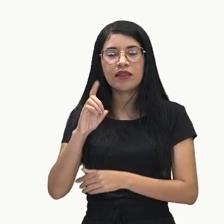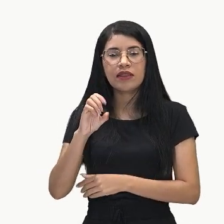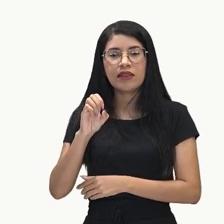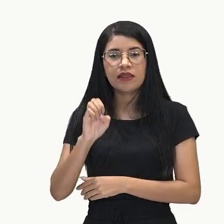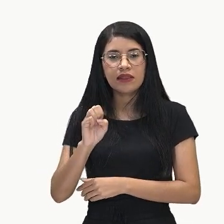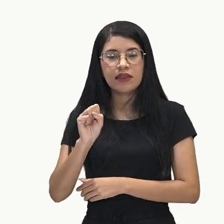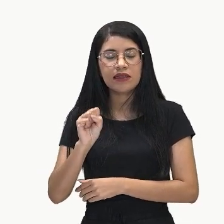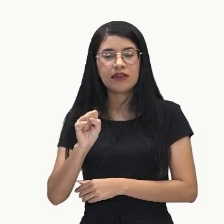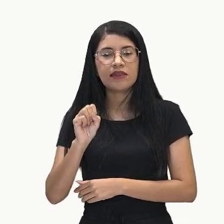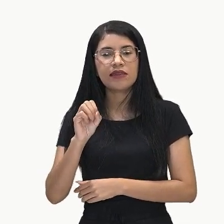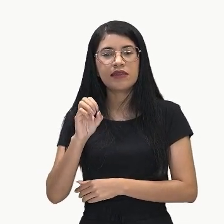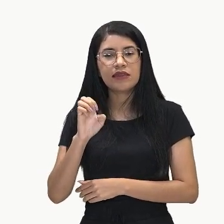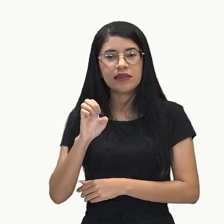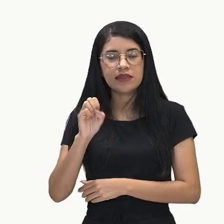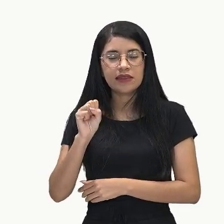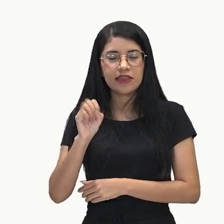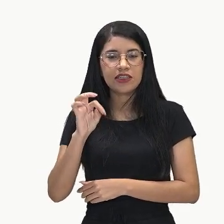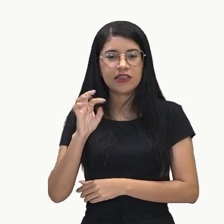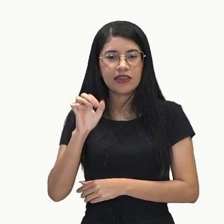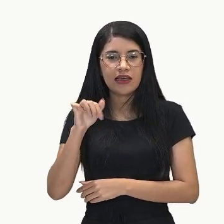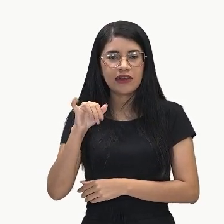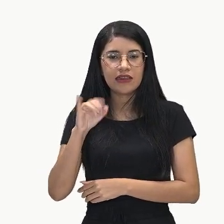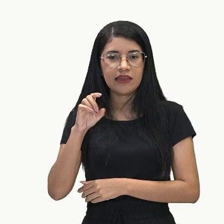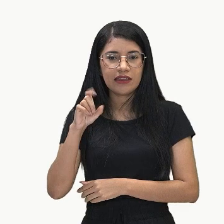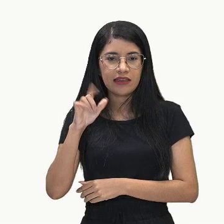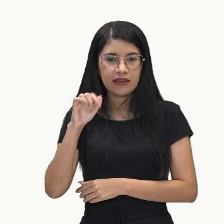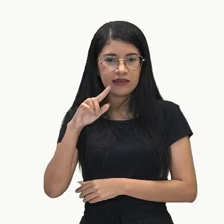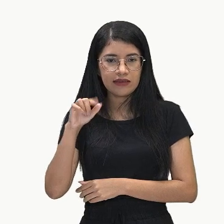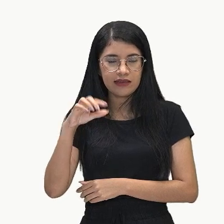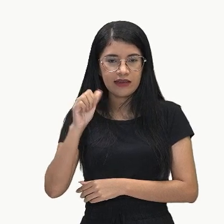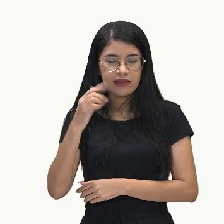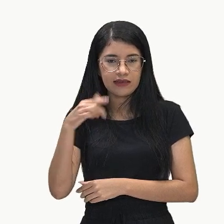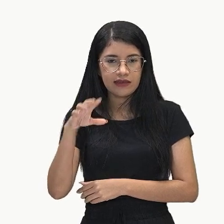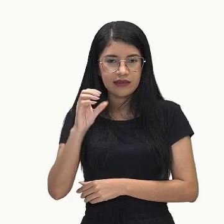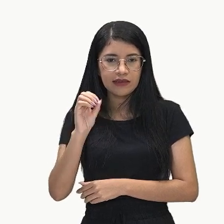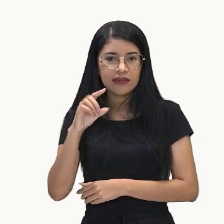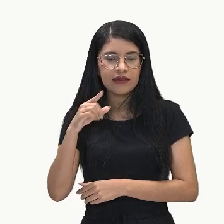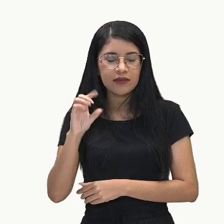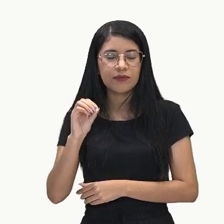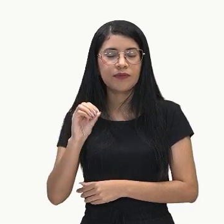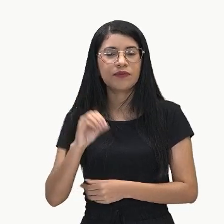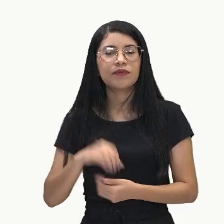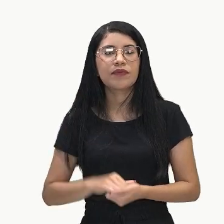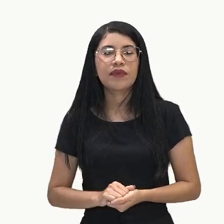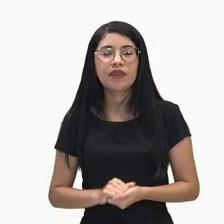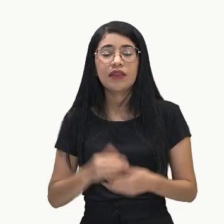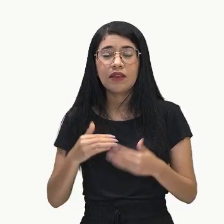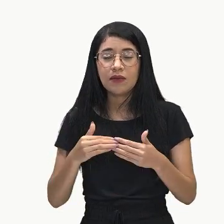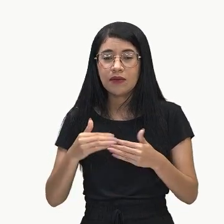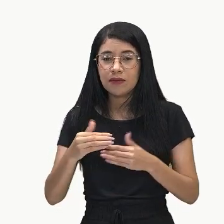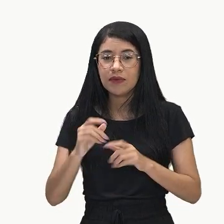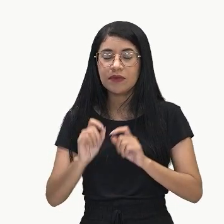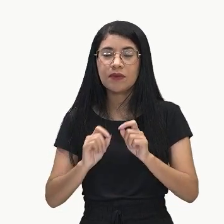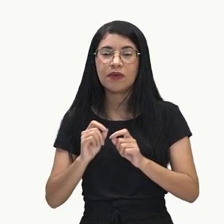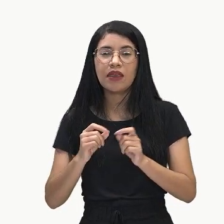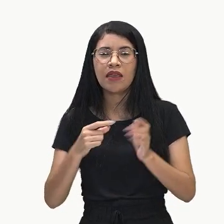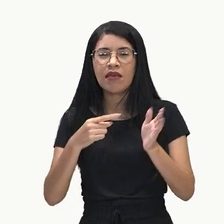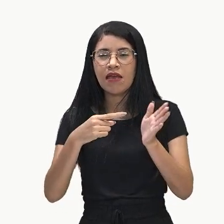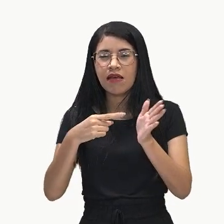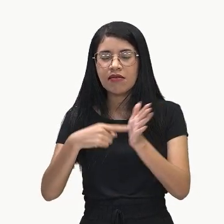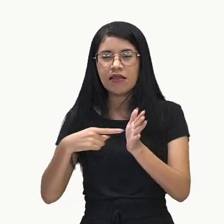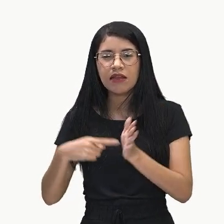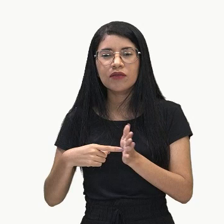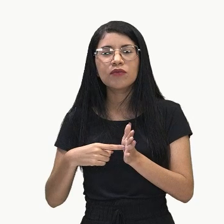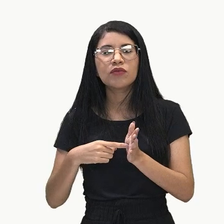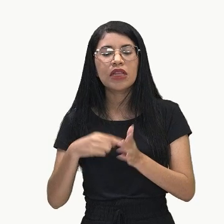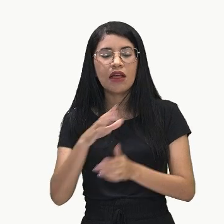desestalinização soviética. Ou seja, foi nesse momento que começou a denúncia dentro da própria